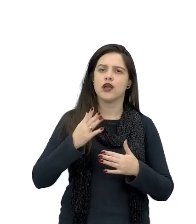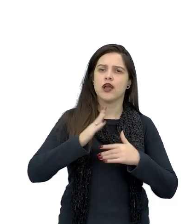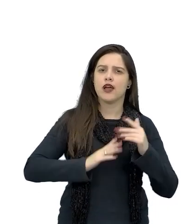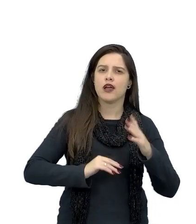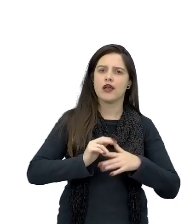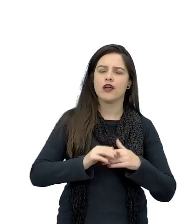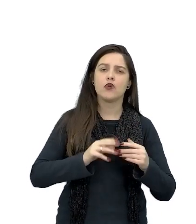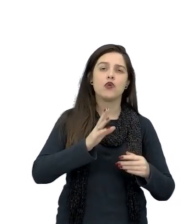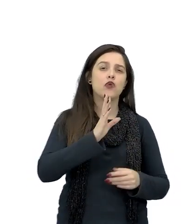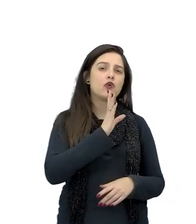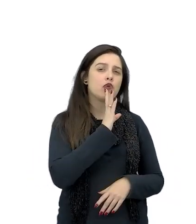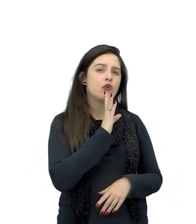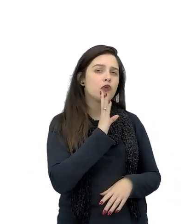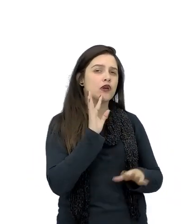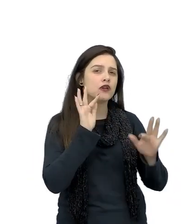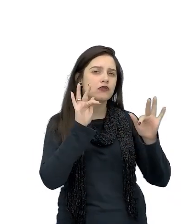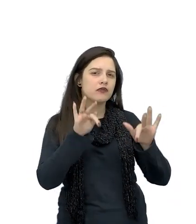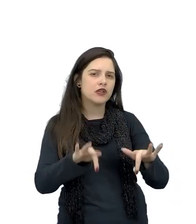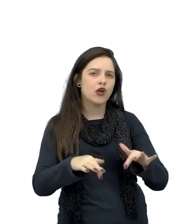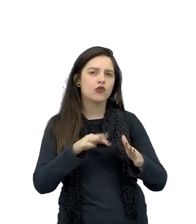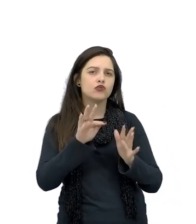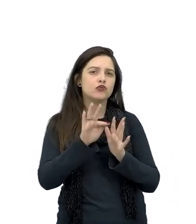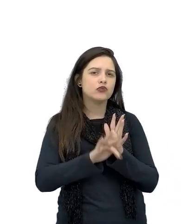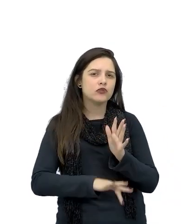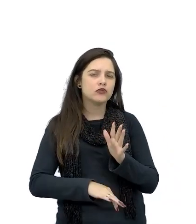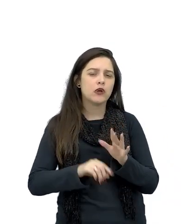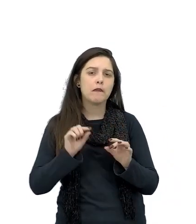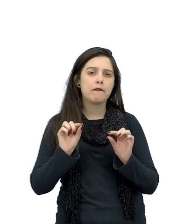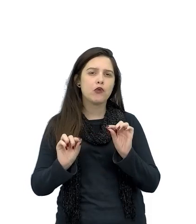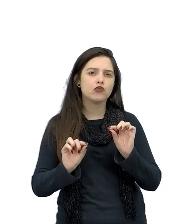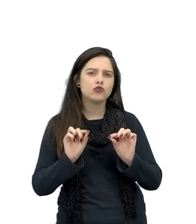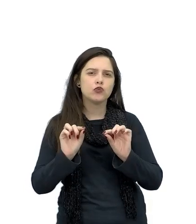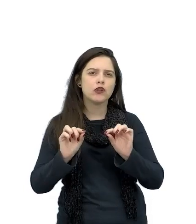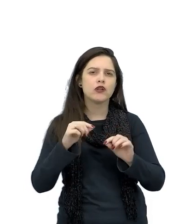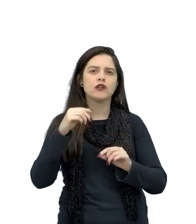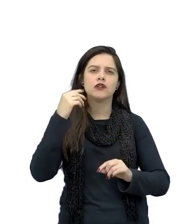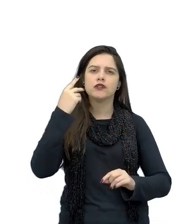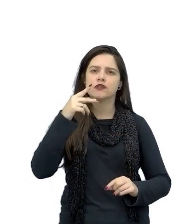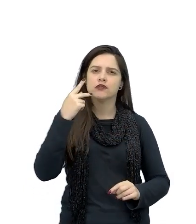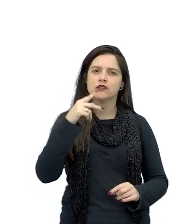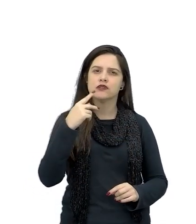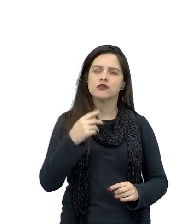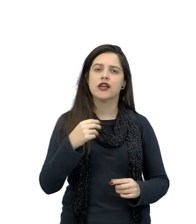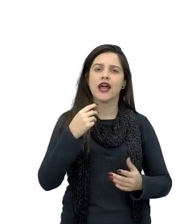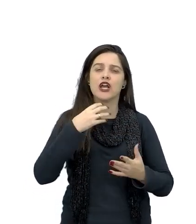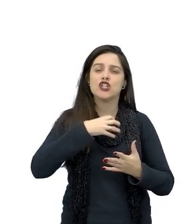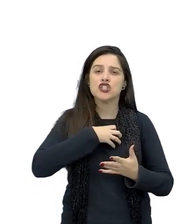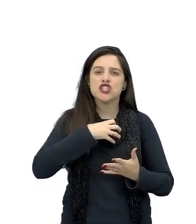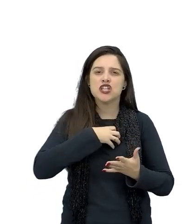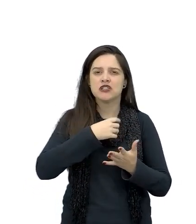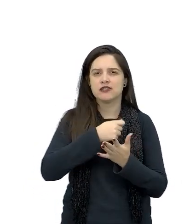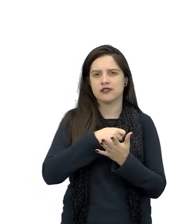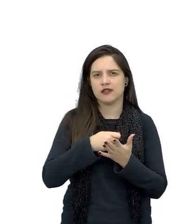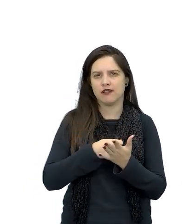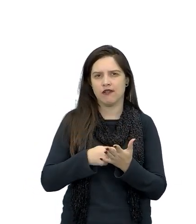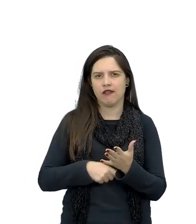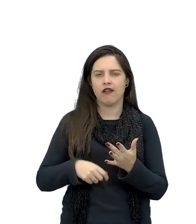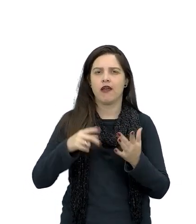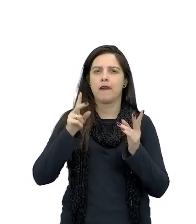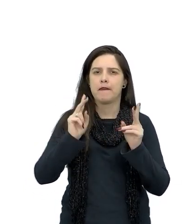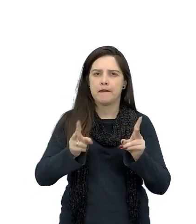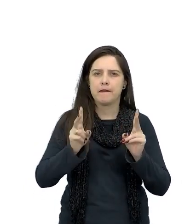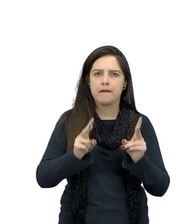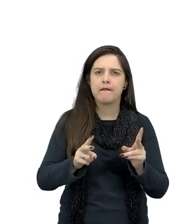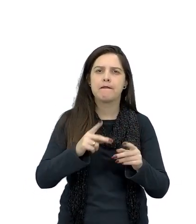de conhecer o final do texto que pontuaram em sua forma escrita, pois até agora